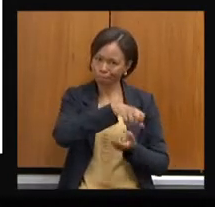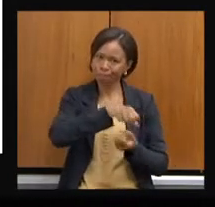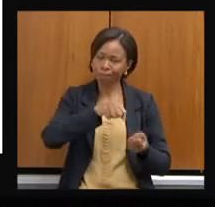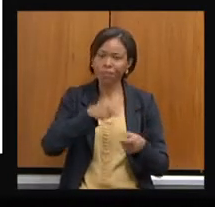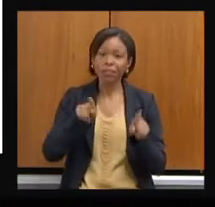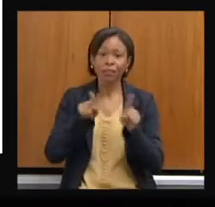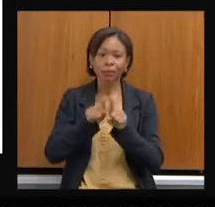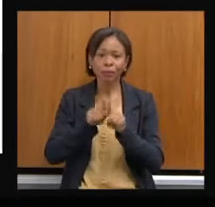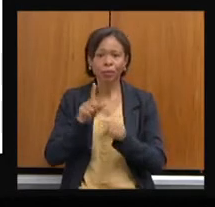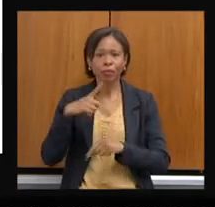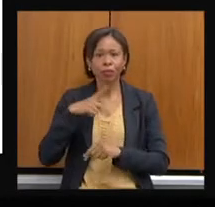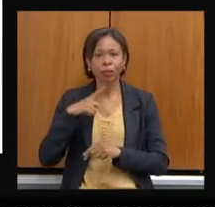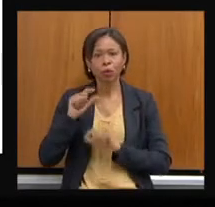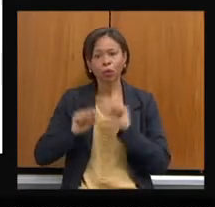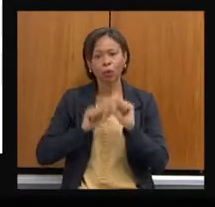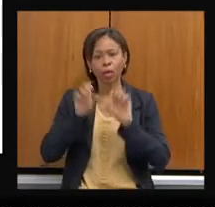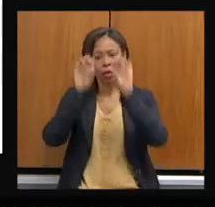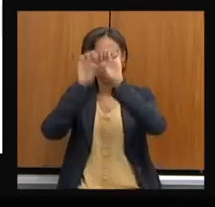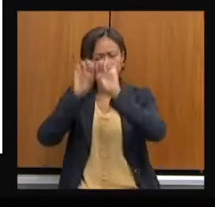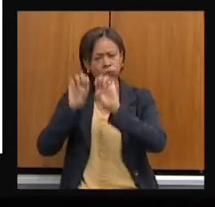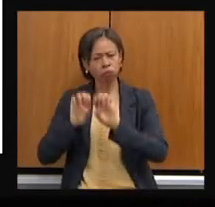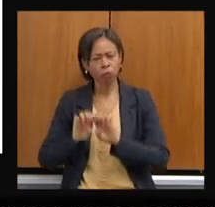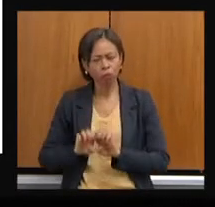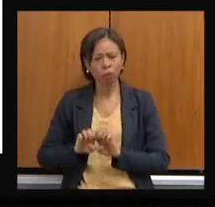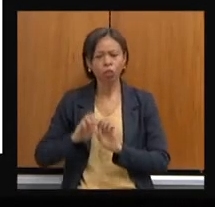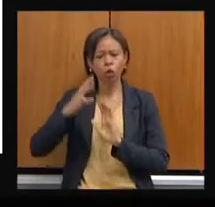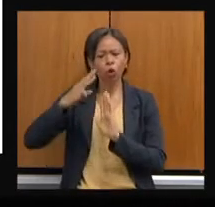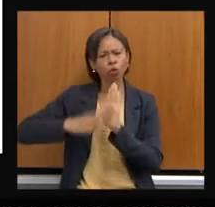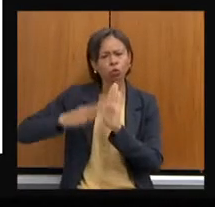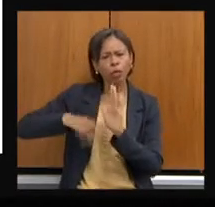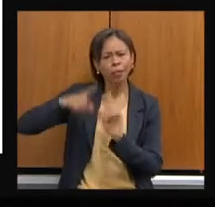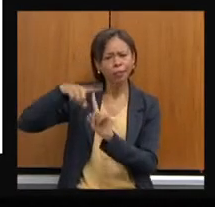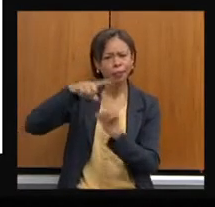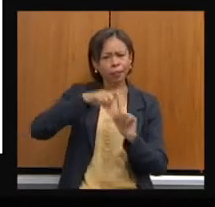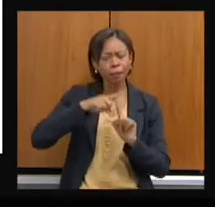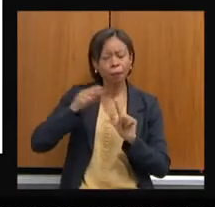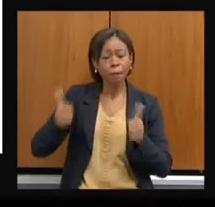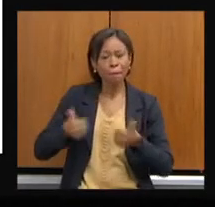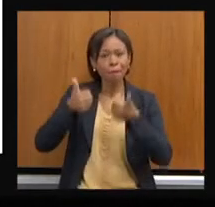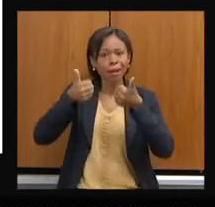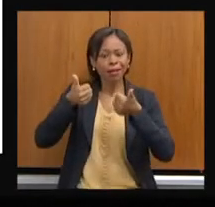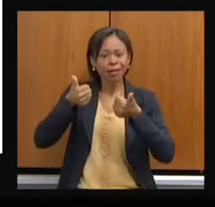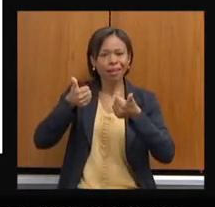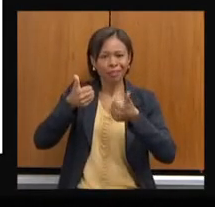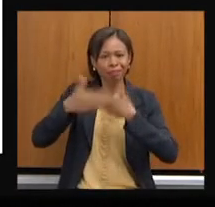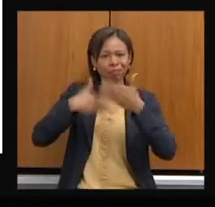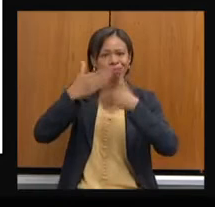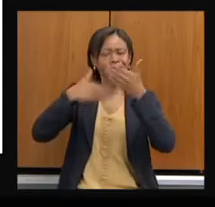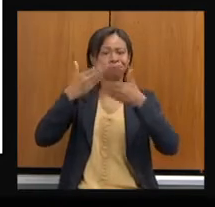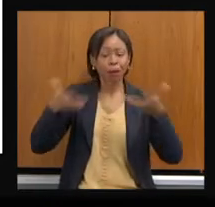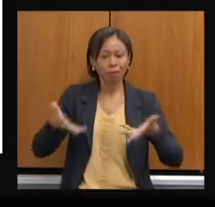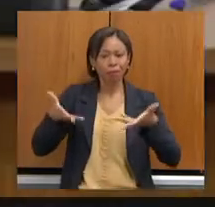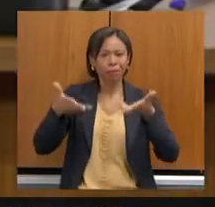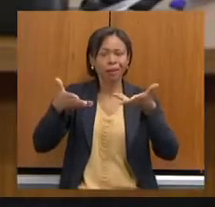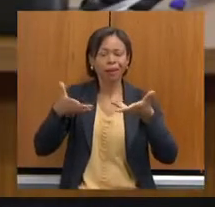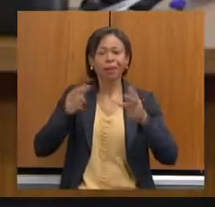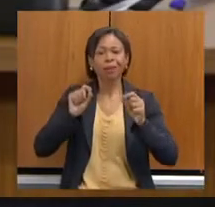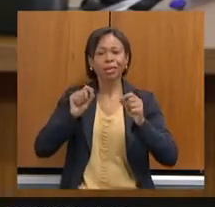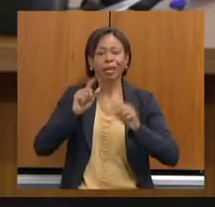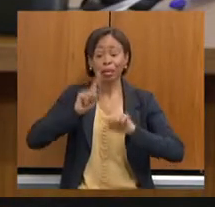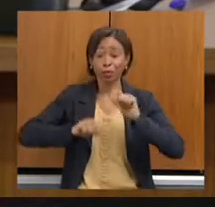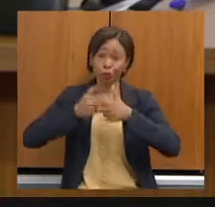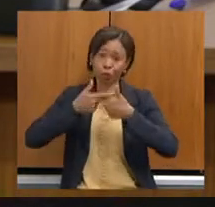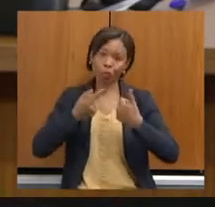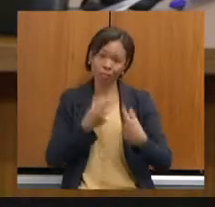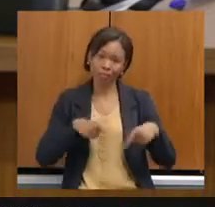fazendo estruturação da modelagem para melhorar e fazer mais agilidade ao nosso importante ferramenta em